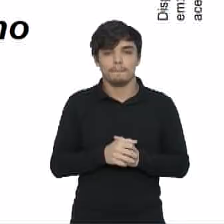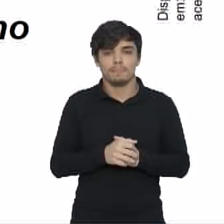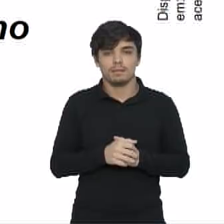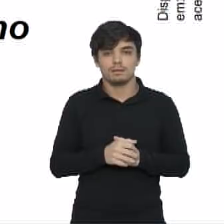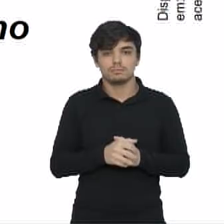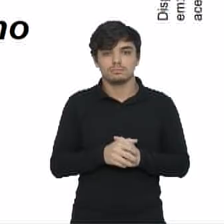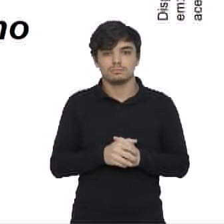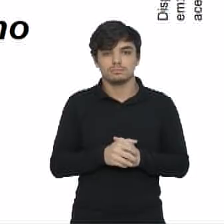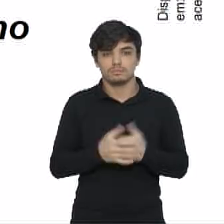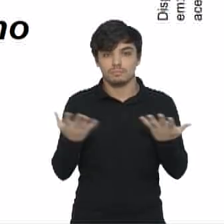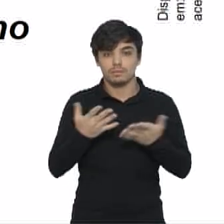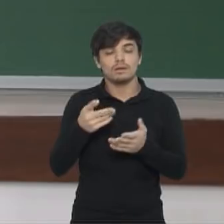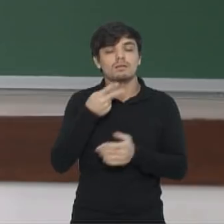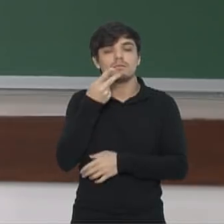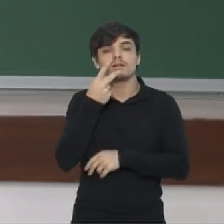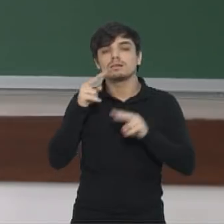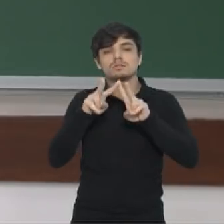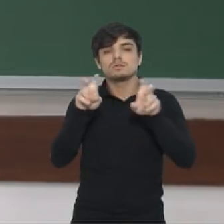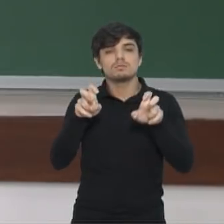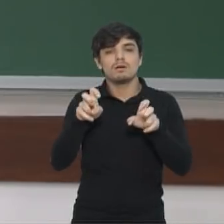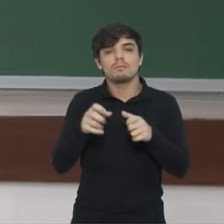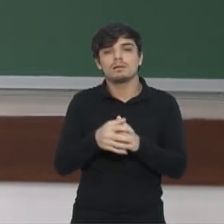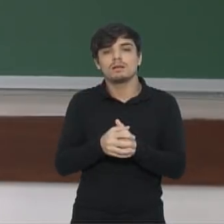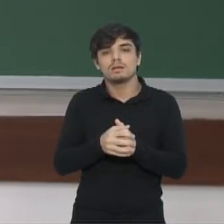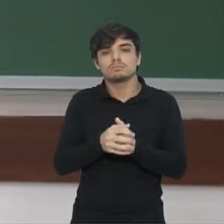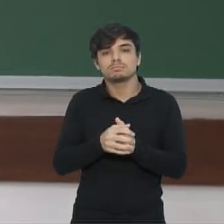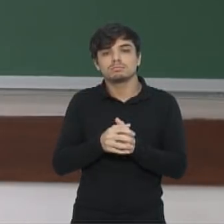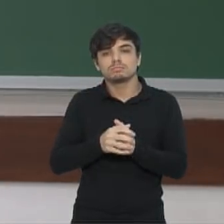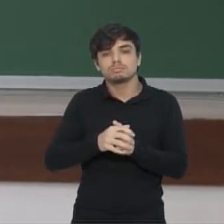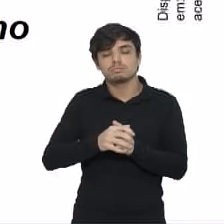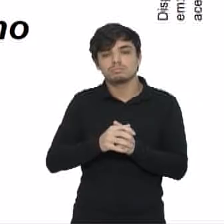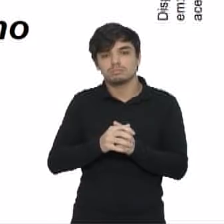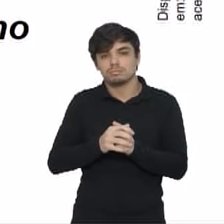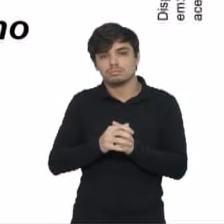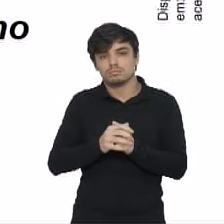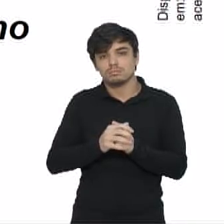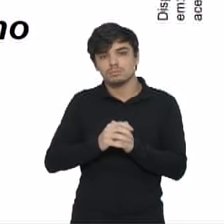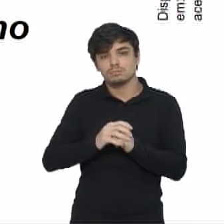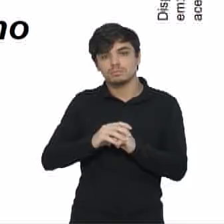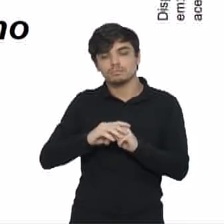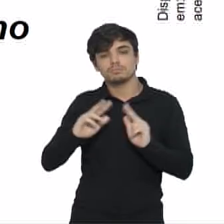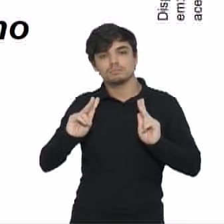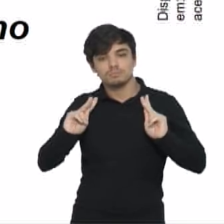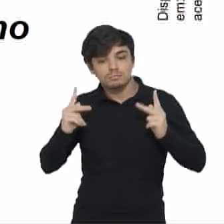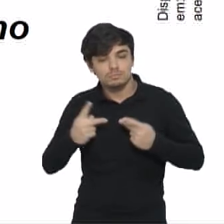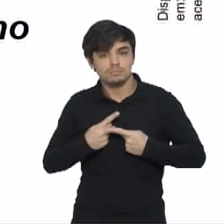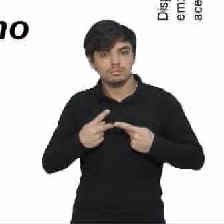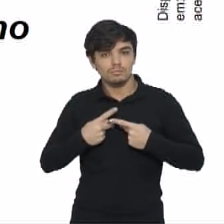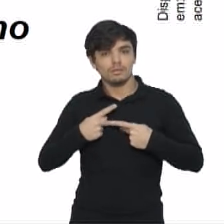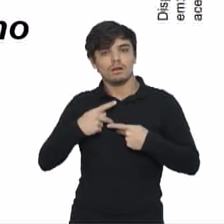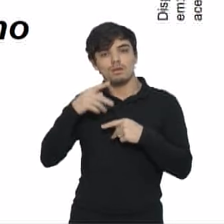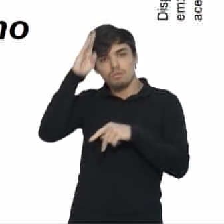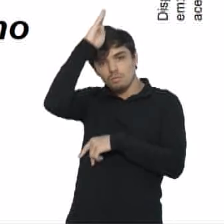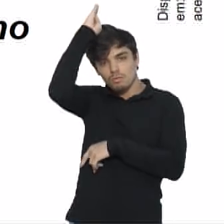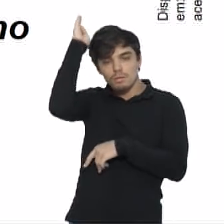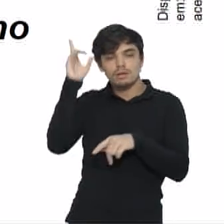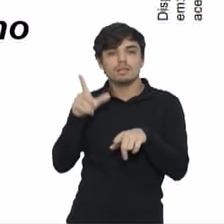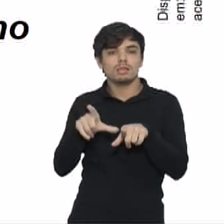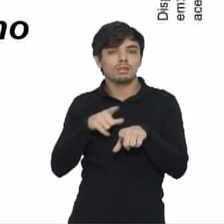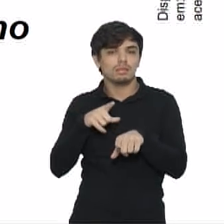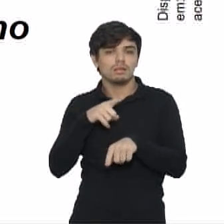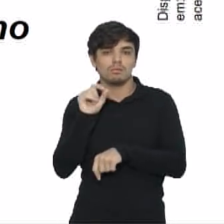Muito bem, vamos falar um pouquinho sobre o legado romano. Dentre os legados da civilização romana, pessoal, destacam-se